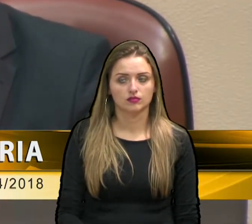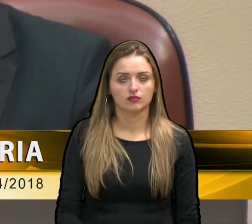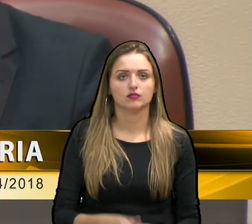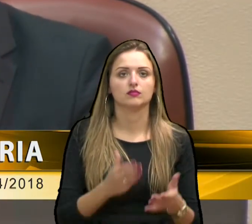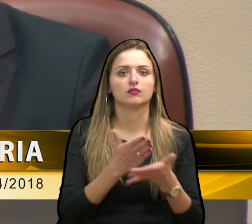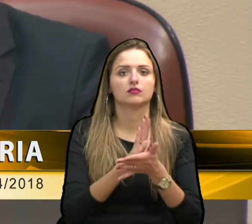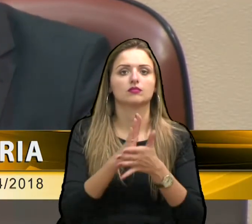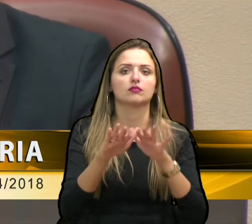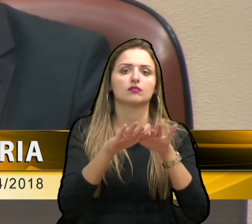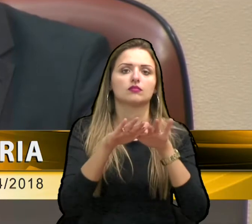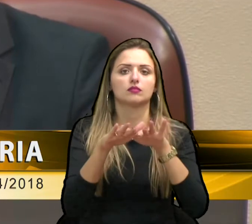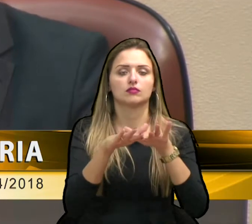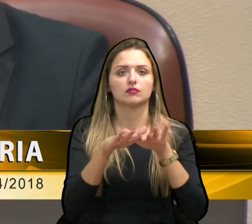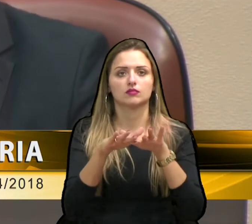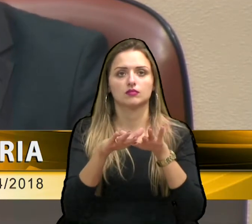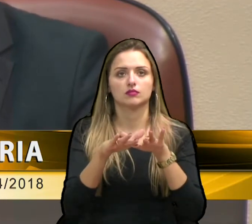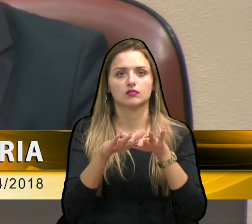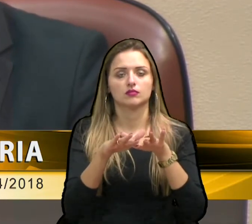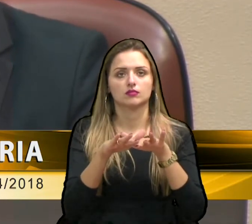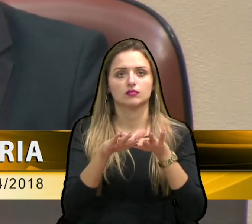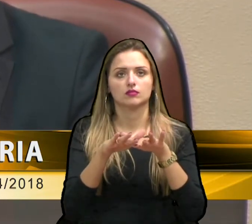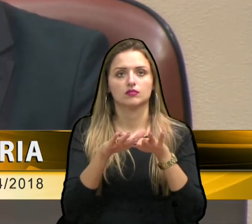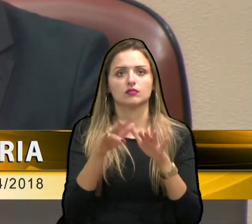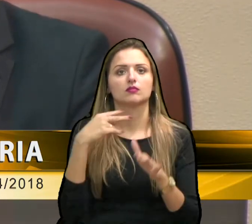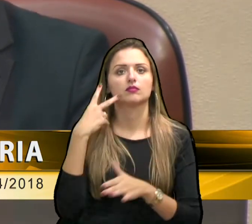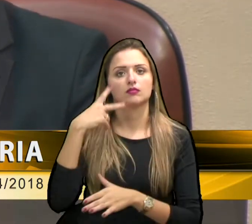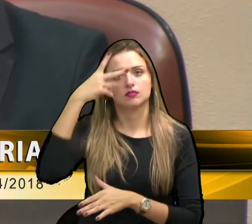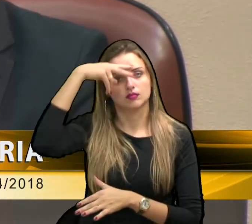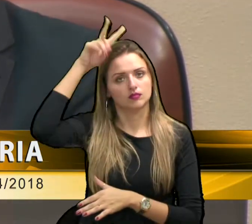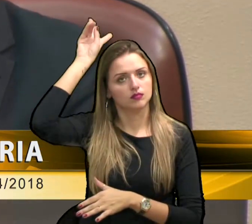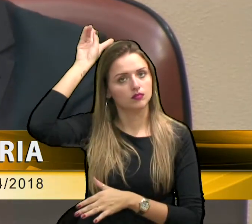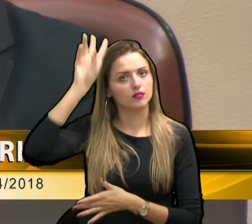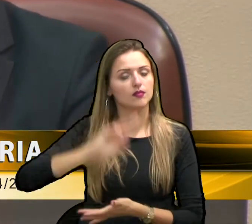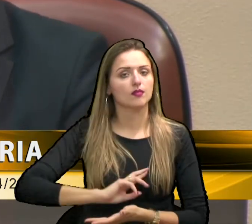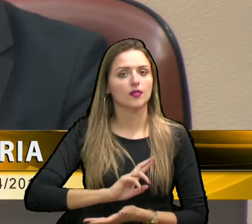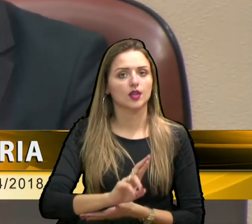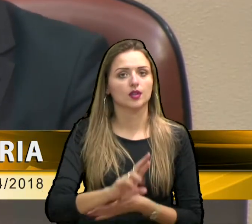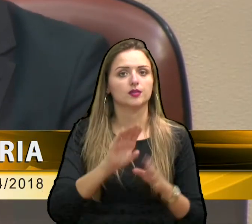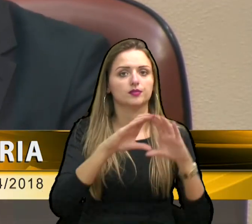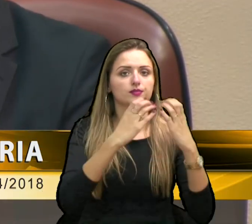Aprovado por unanimidade, vereador Edson da Rosa está em representação.